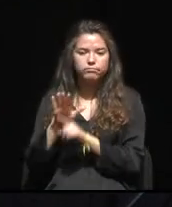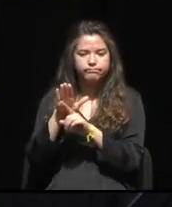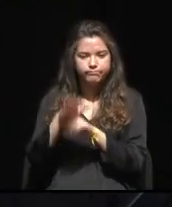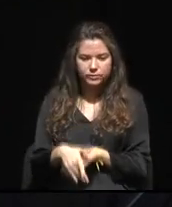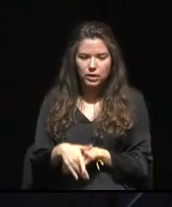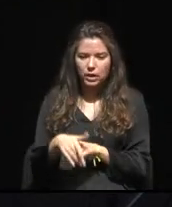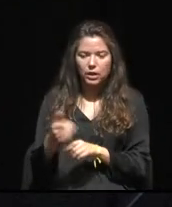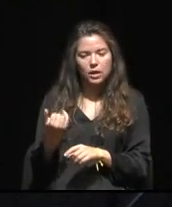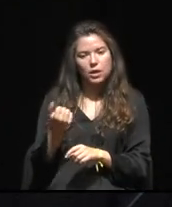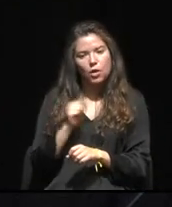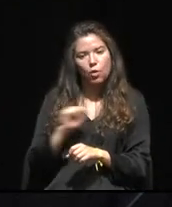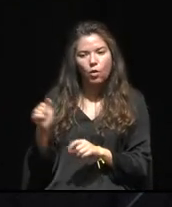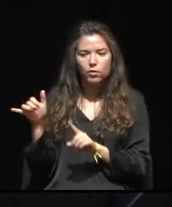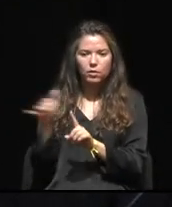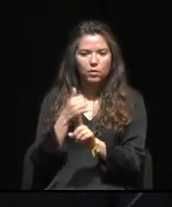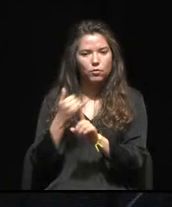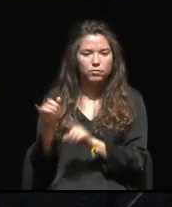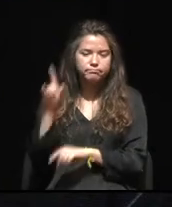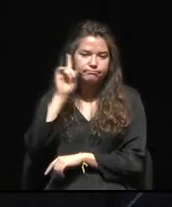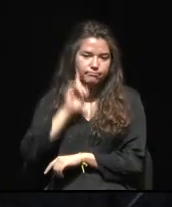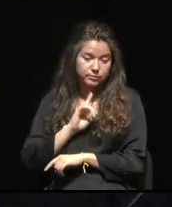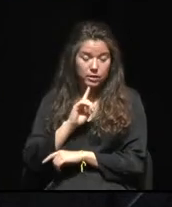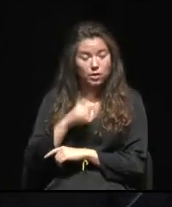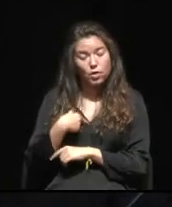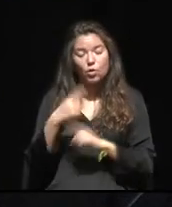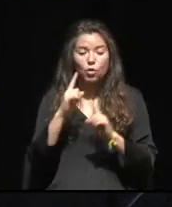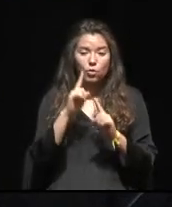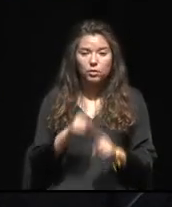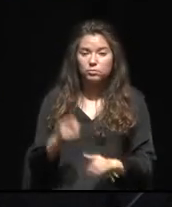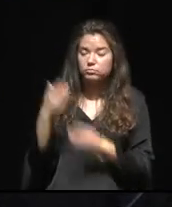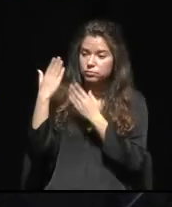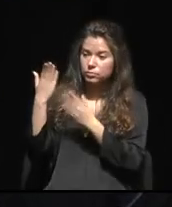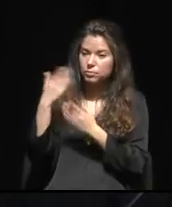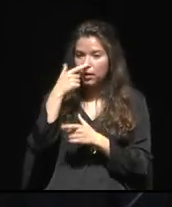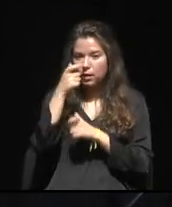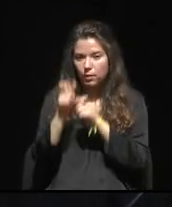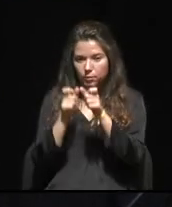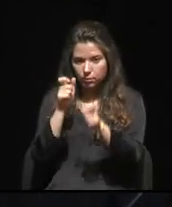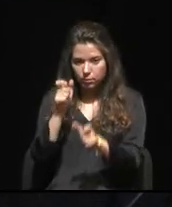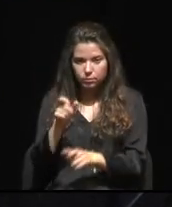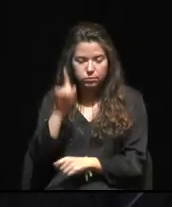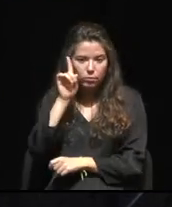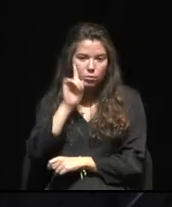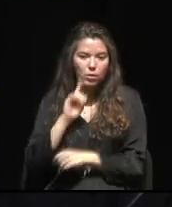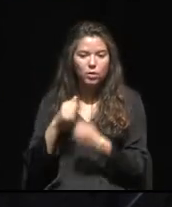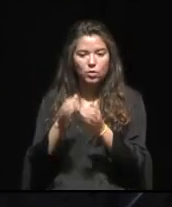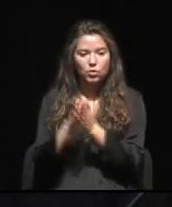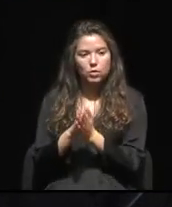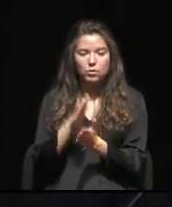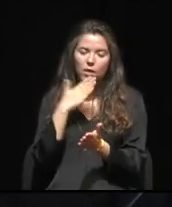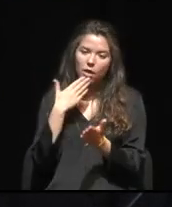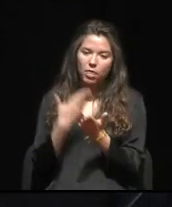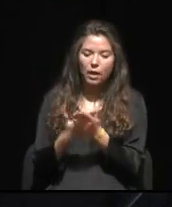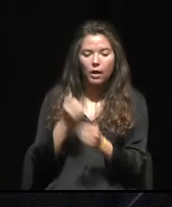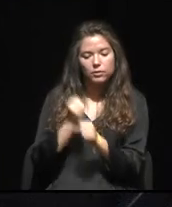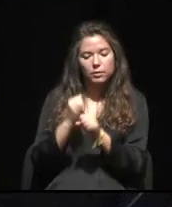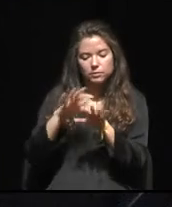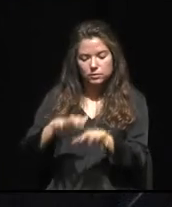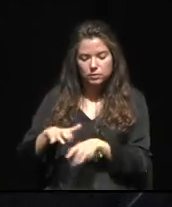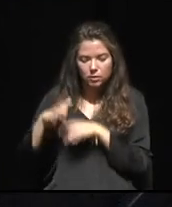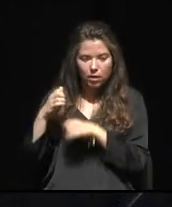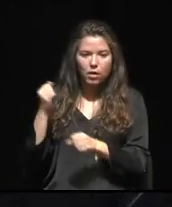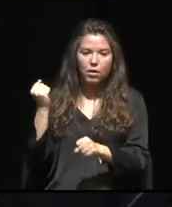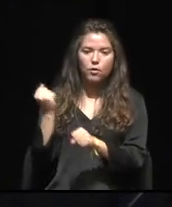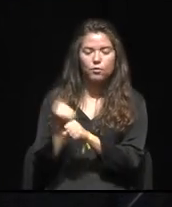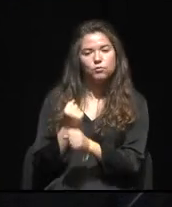todo o tipo de violência de género começamos por saudar todas as mulheres que tornam possível o trabalho desta Assembleia Municipal funcionários